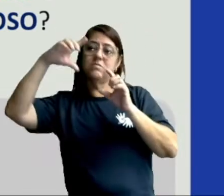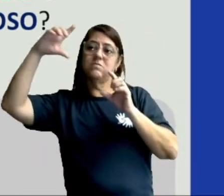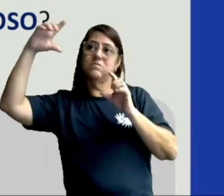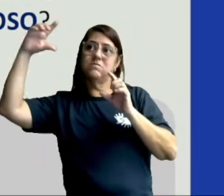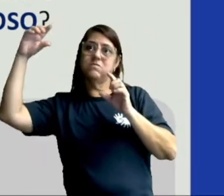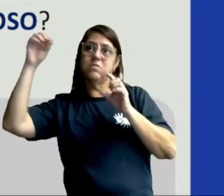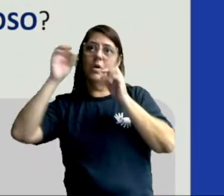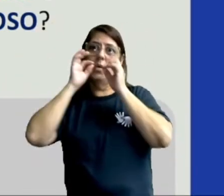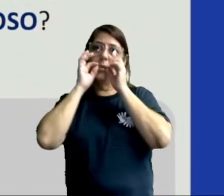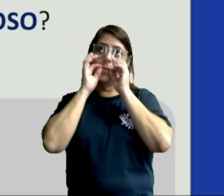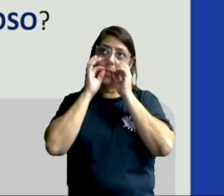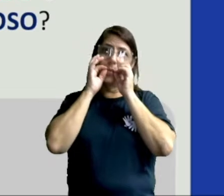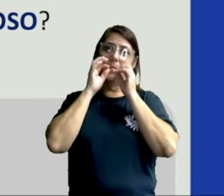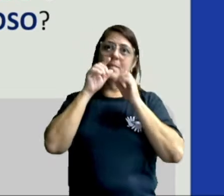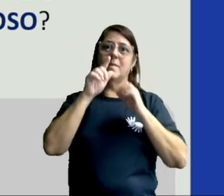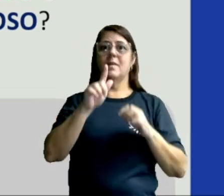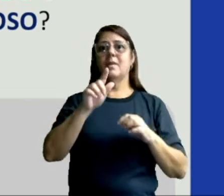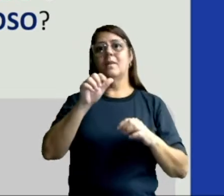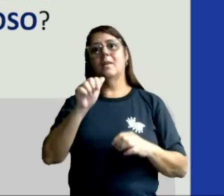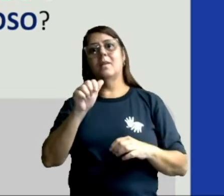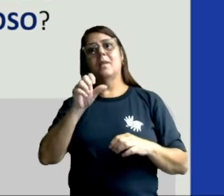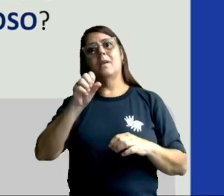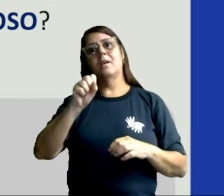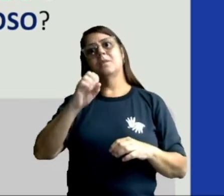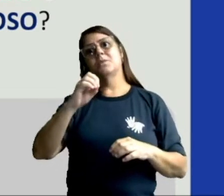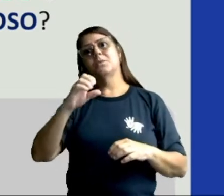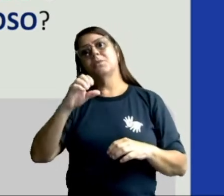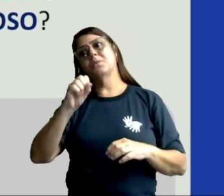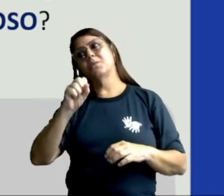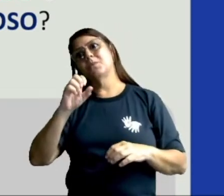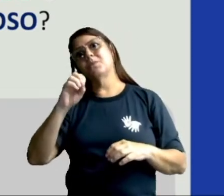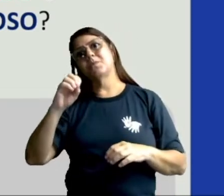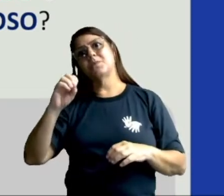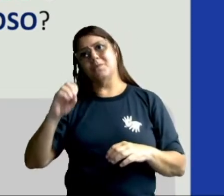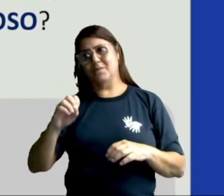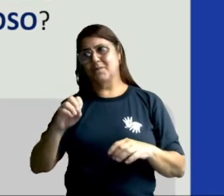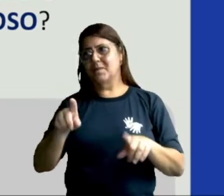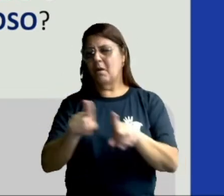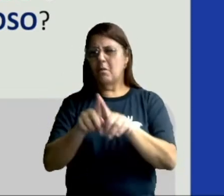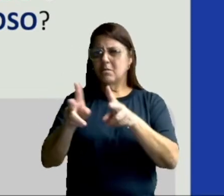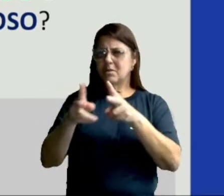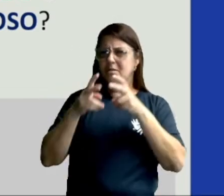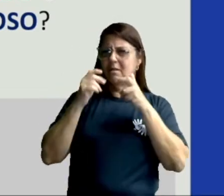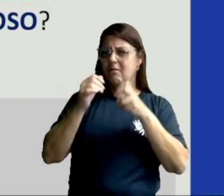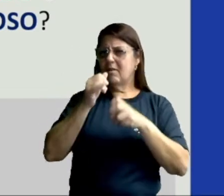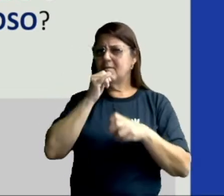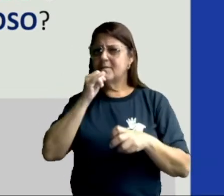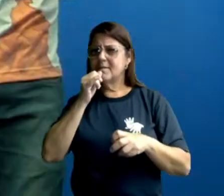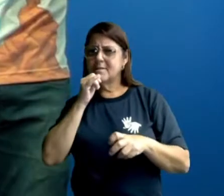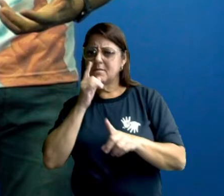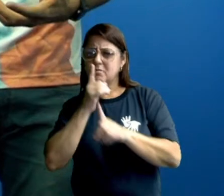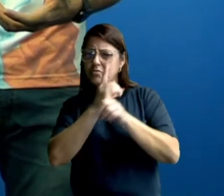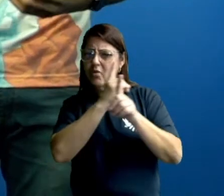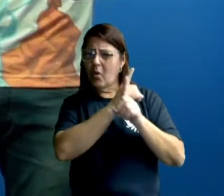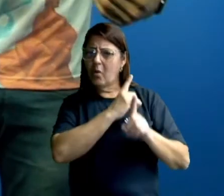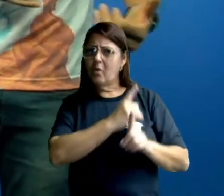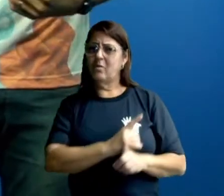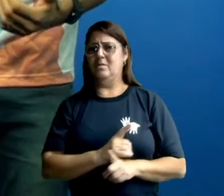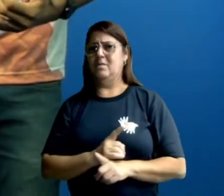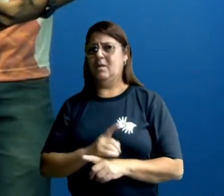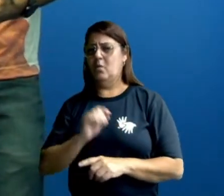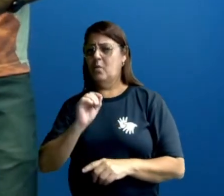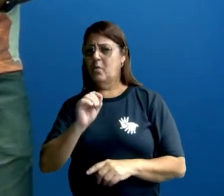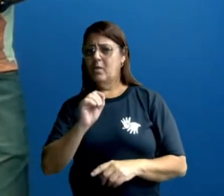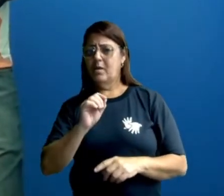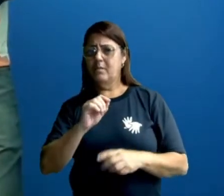estado gasoso. Portanto, observem que nessa imagem a gente consegue observar exemplos, né, de materiais